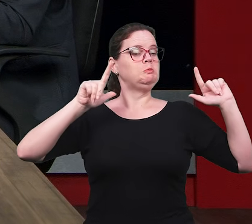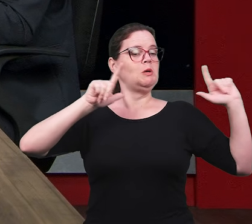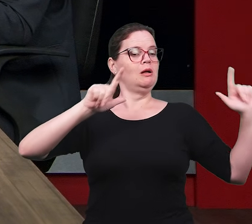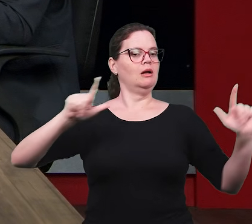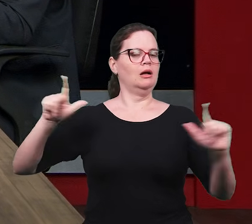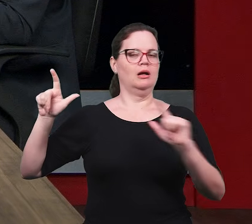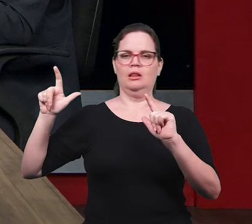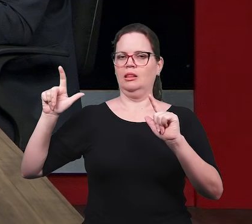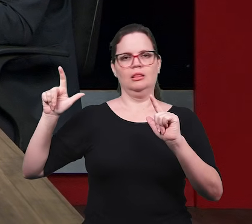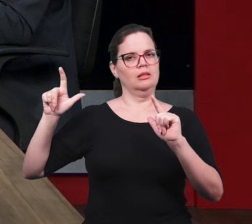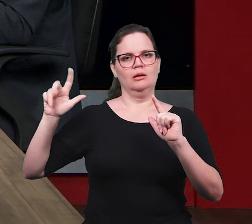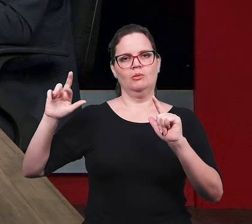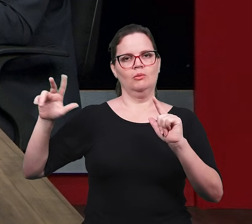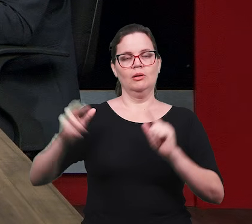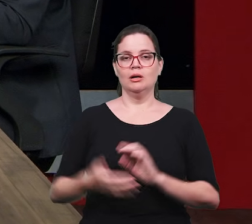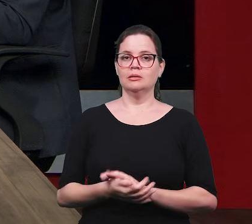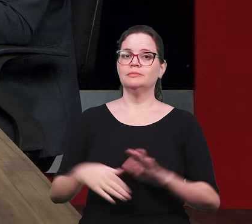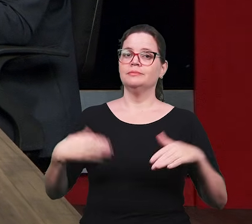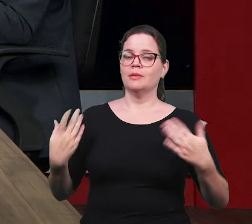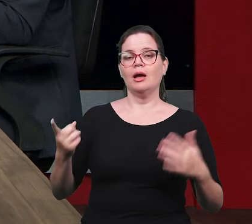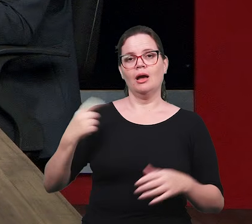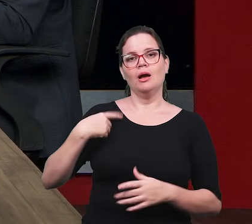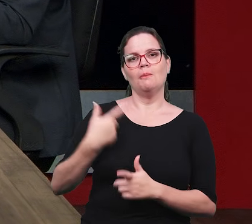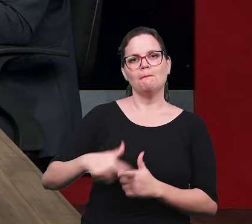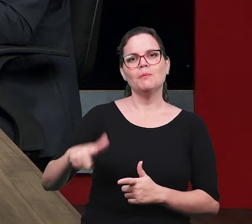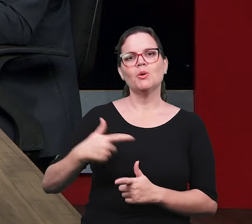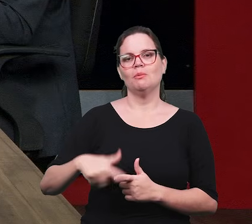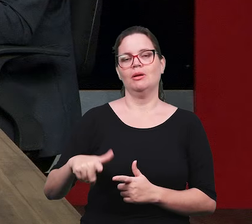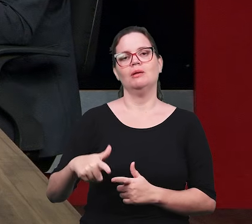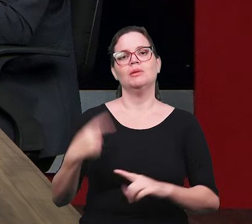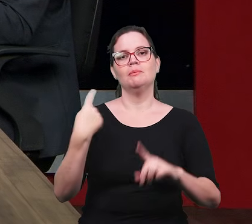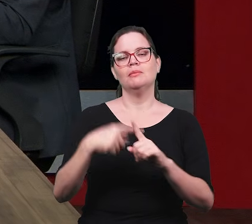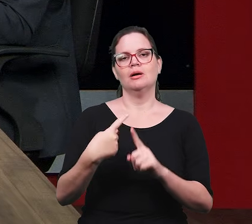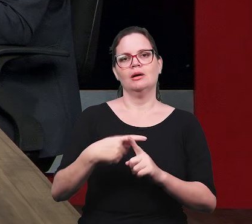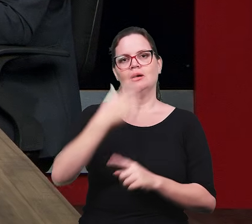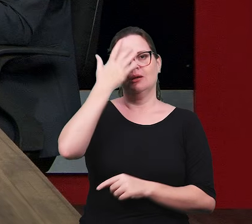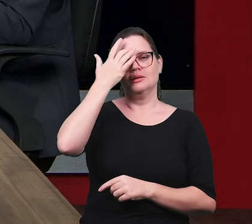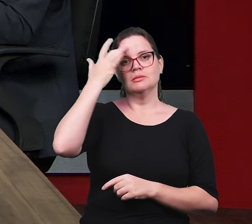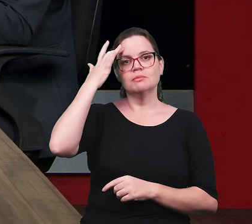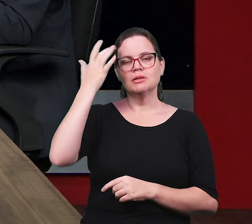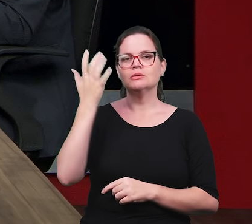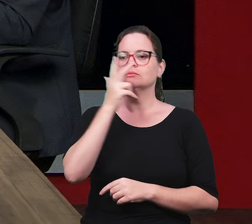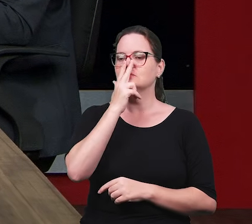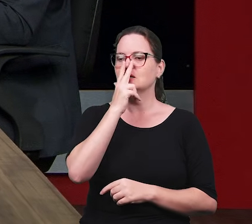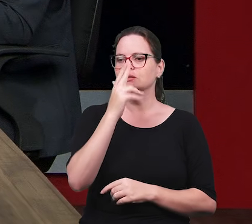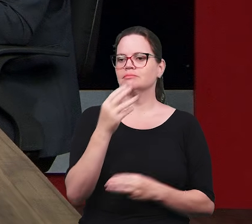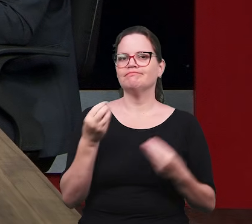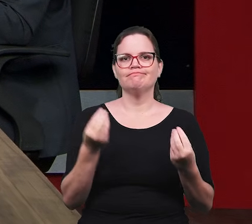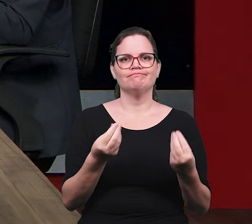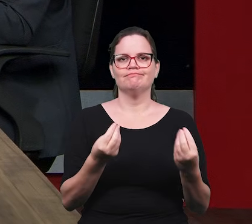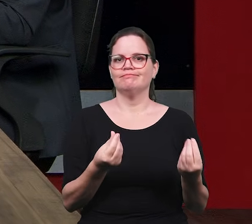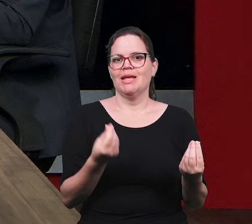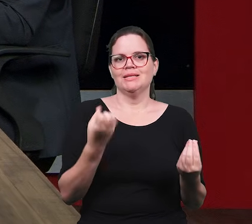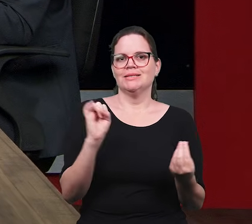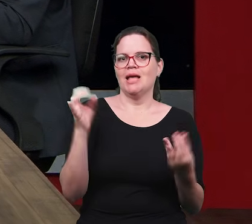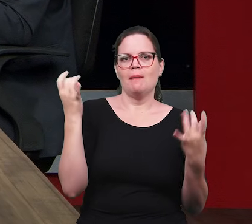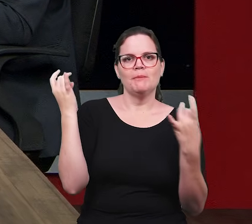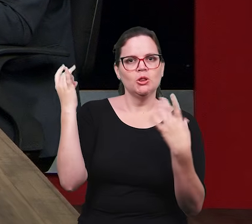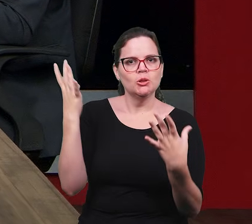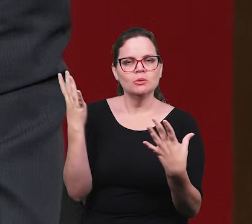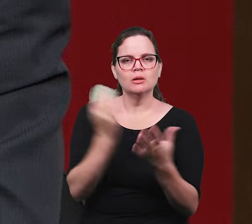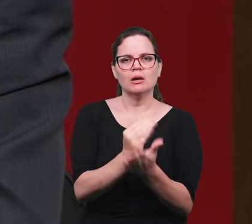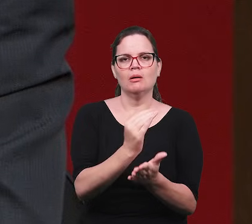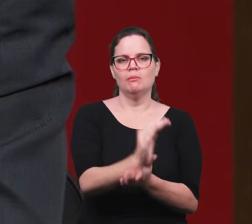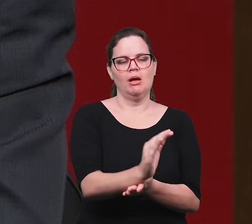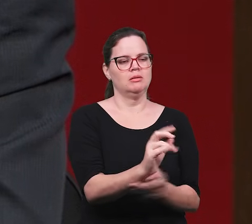este é um grande problema que muitas pessoas elas acabam entrando, né? Quando ela deixa essa fé verdadeira e vive uma